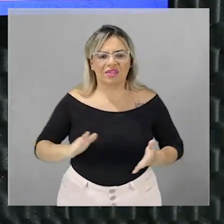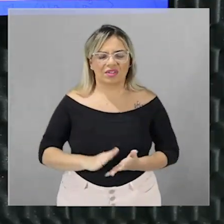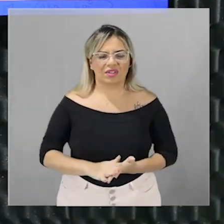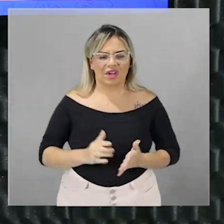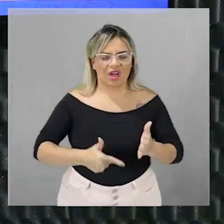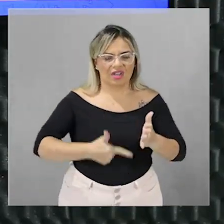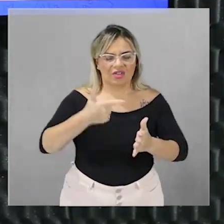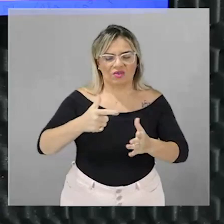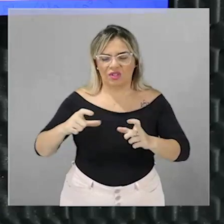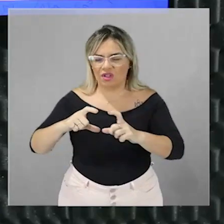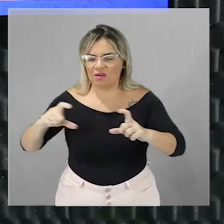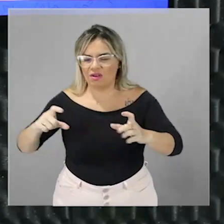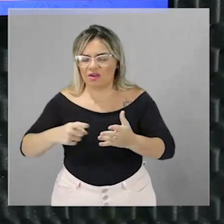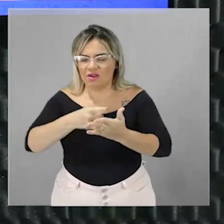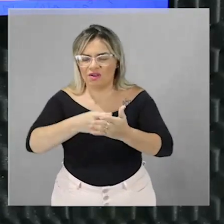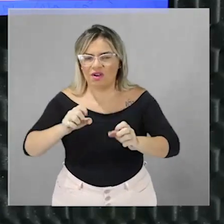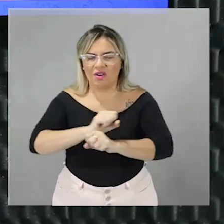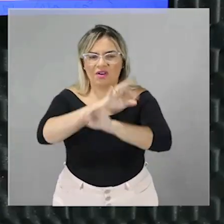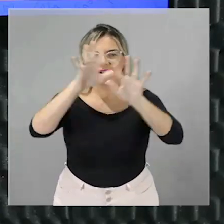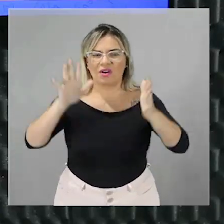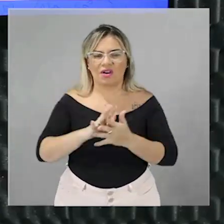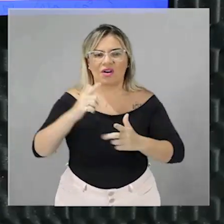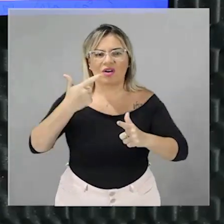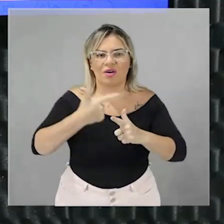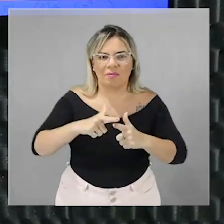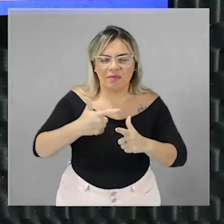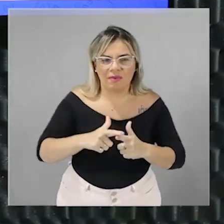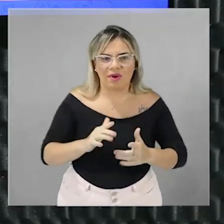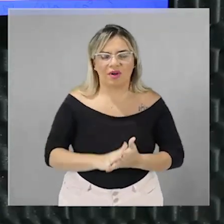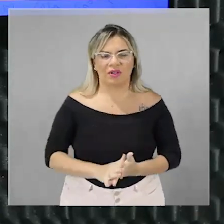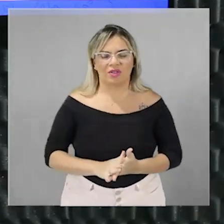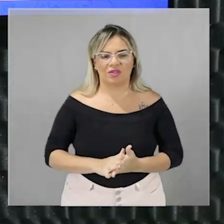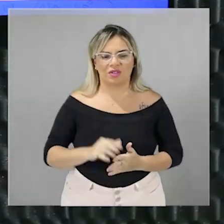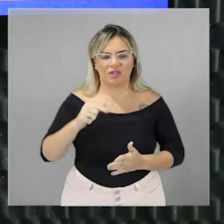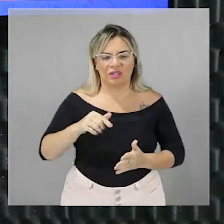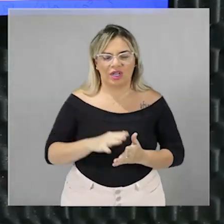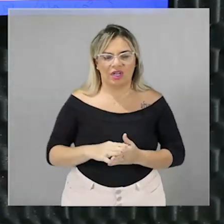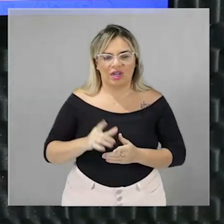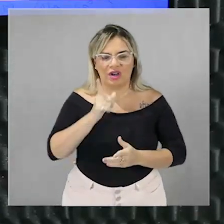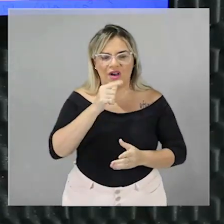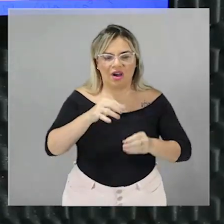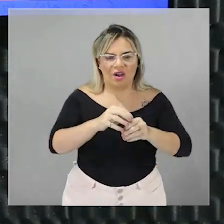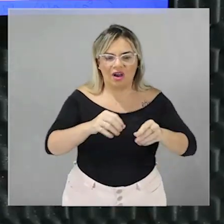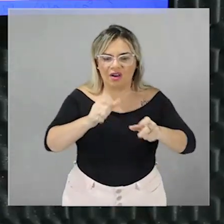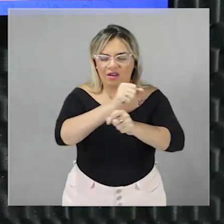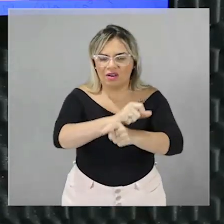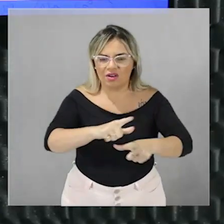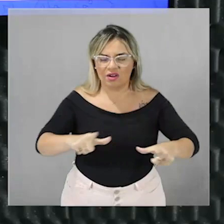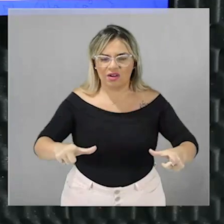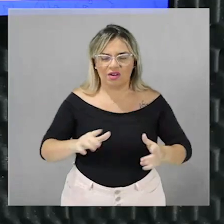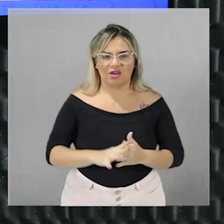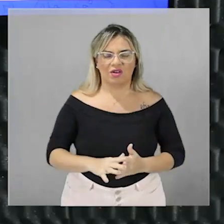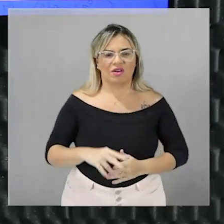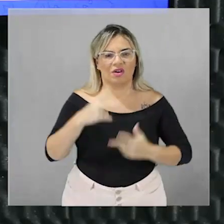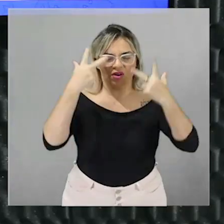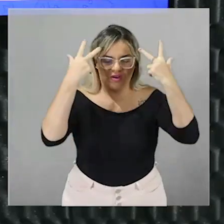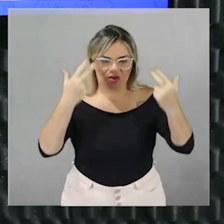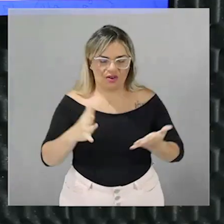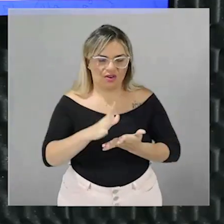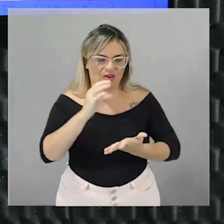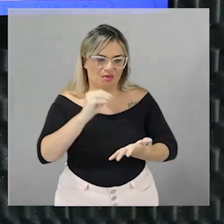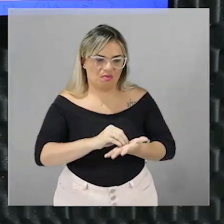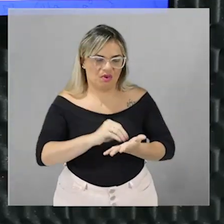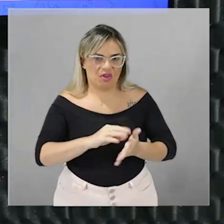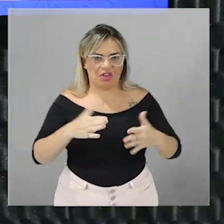parte do texto ele falou claramente que o problema da falta de saneamento básico não é simplesmente as condições naturais do ambiente, né? A falta simplesmente